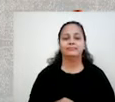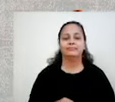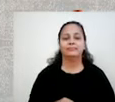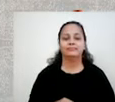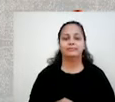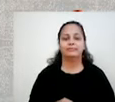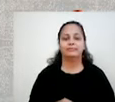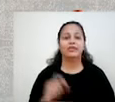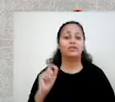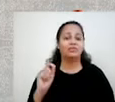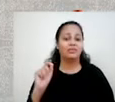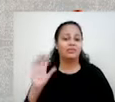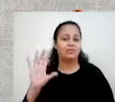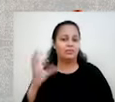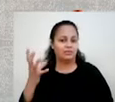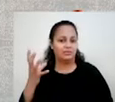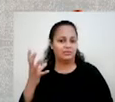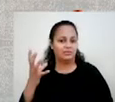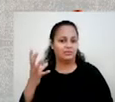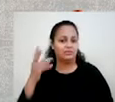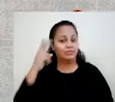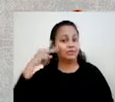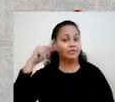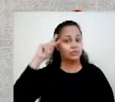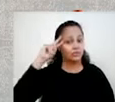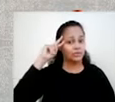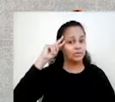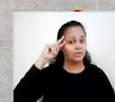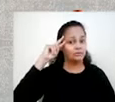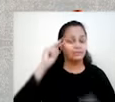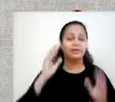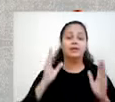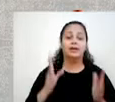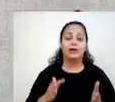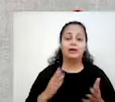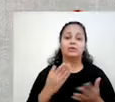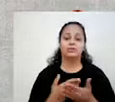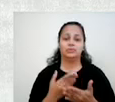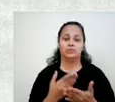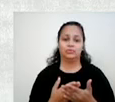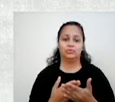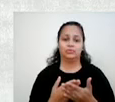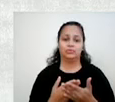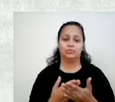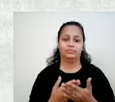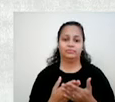né, nesse fato histórico. Então, vamos para a aula de hoje.